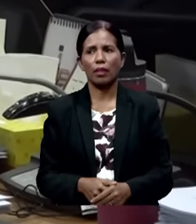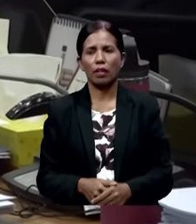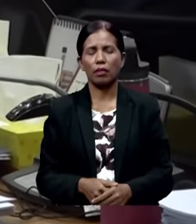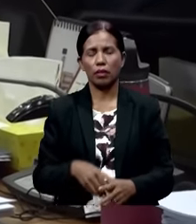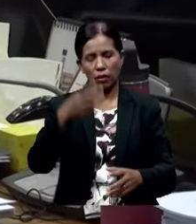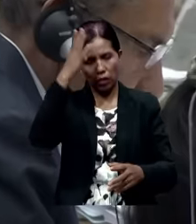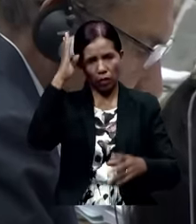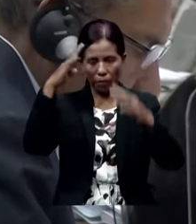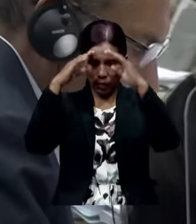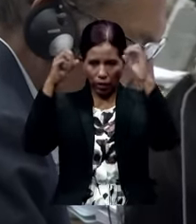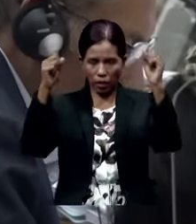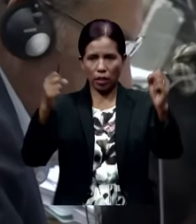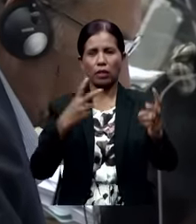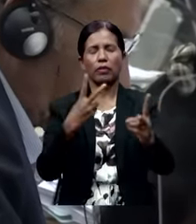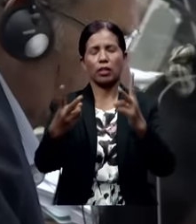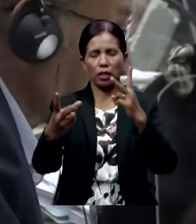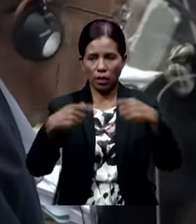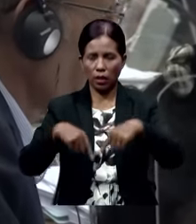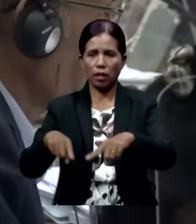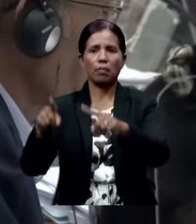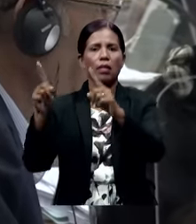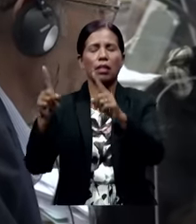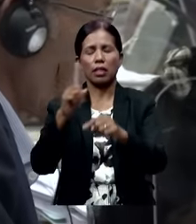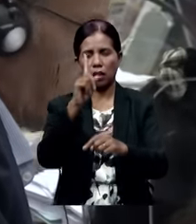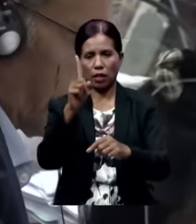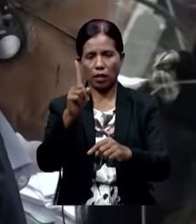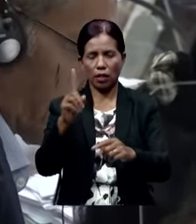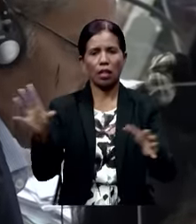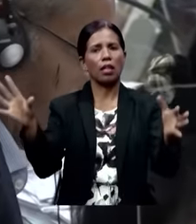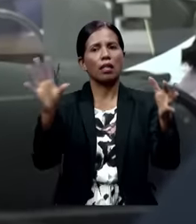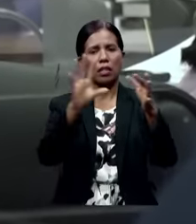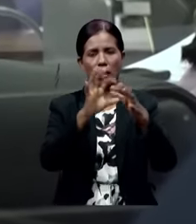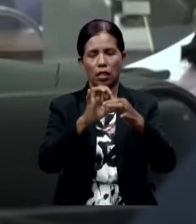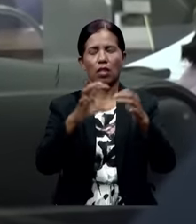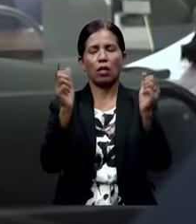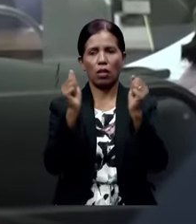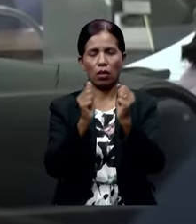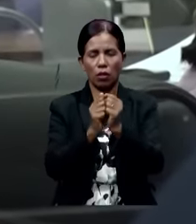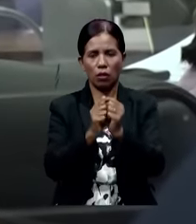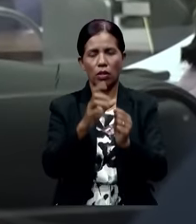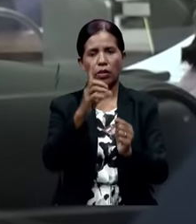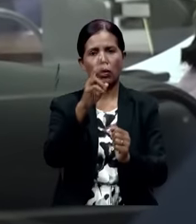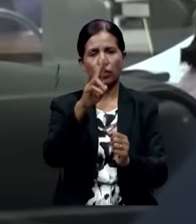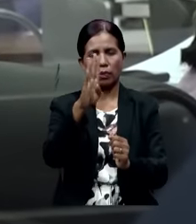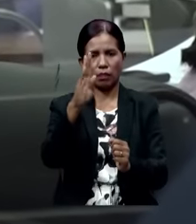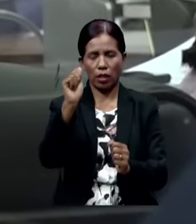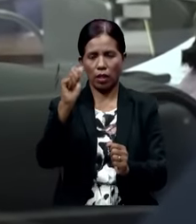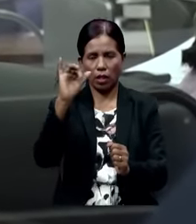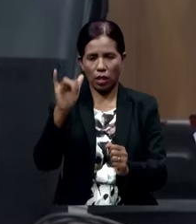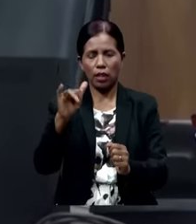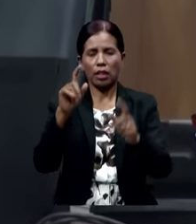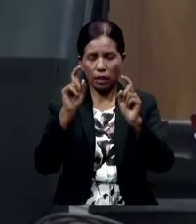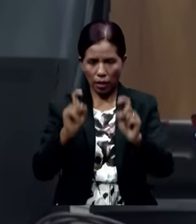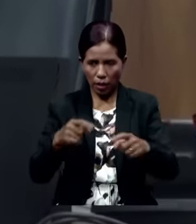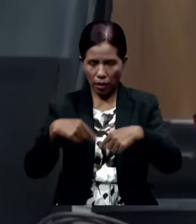senhor presidente, sem a visita e da date, né? Liga ho Dubai, minha tengibá,